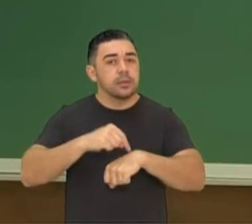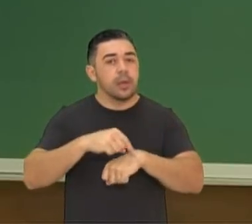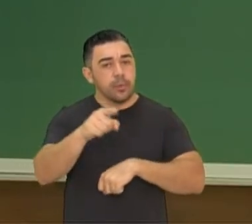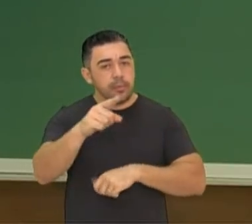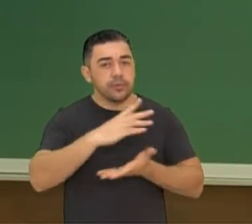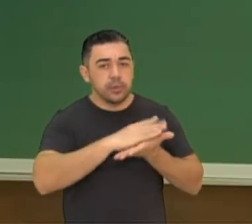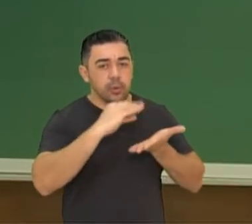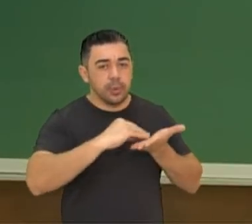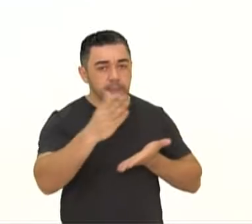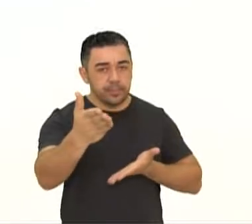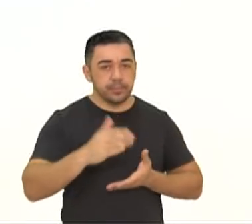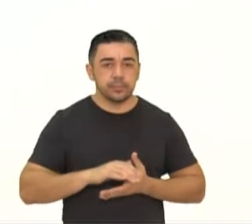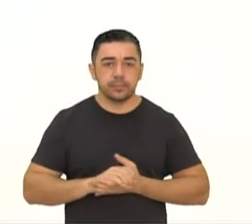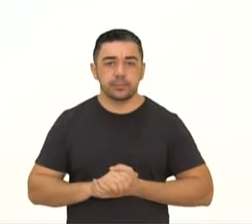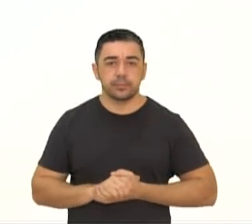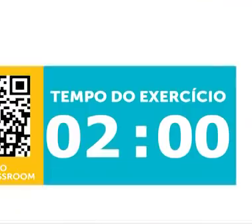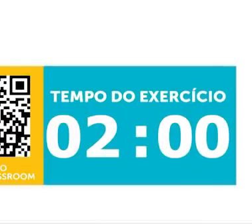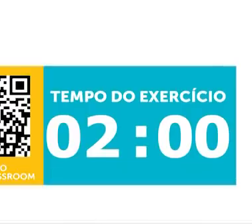anote isso porque é importante.